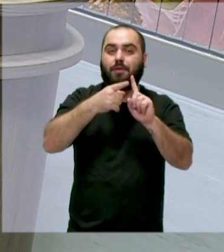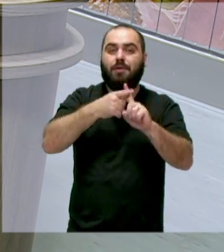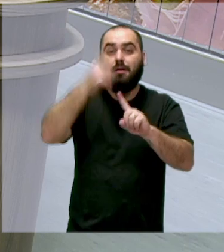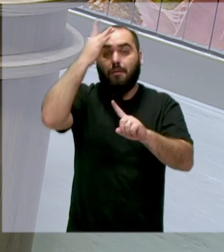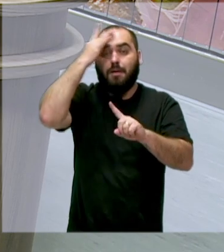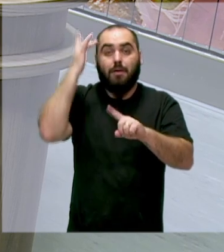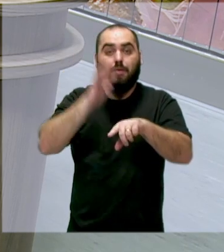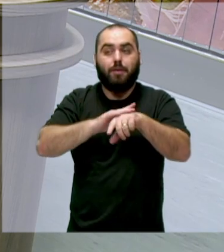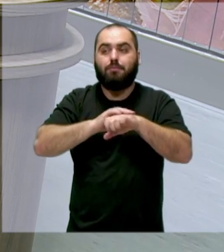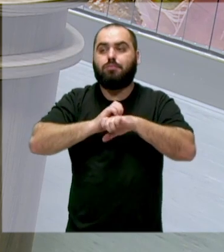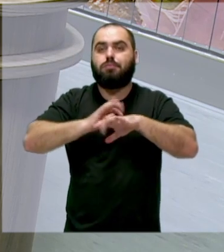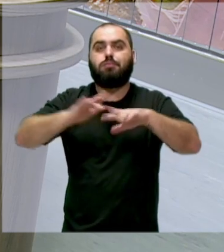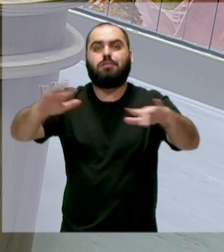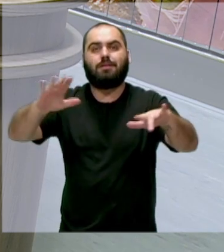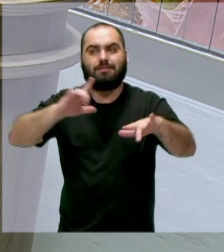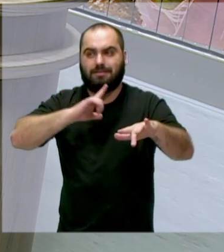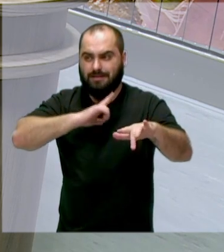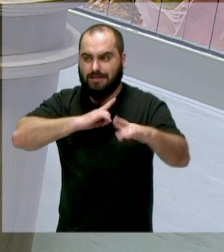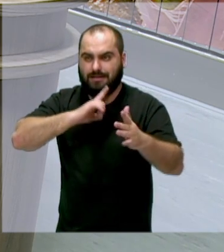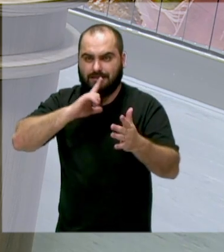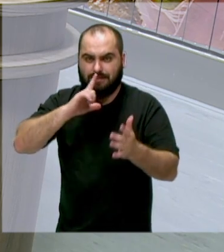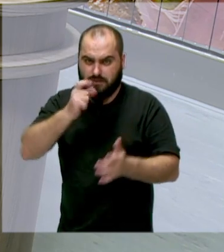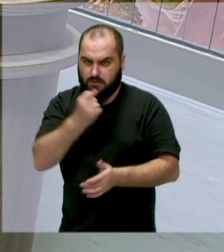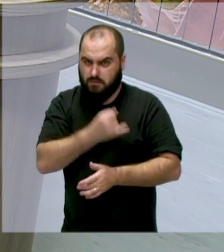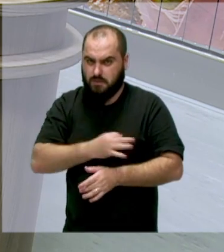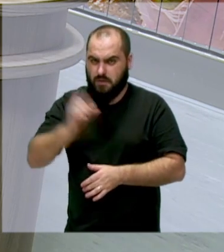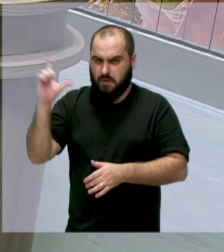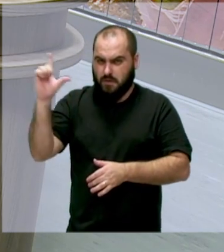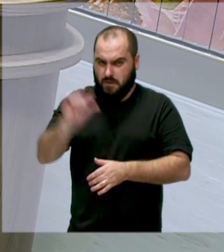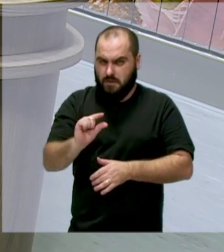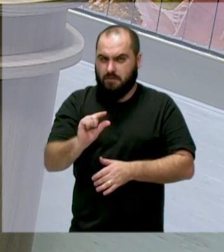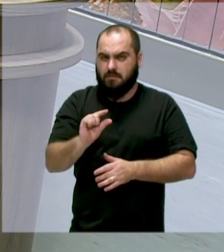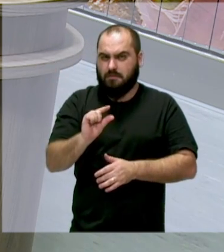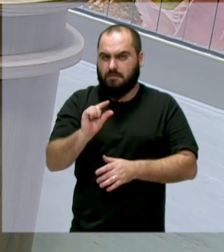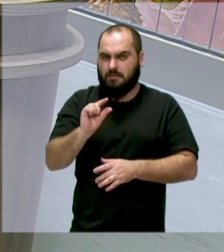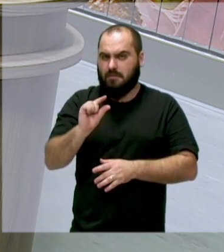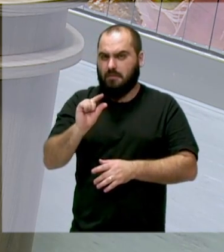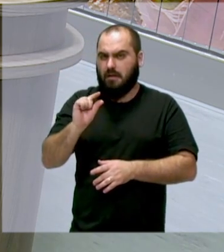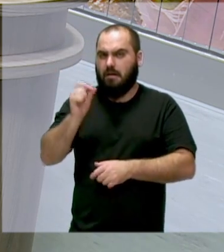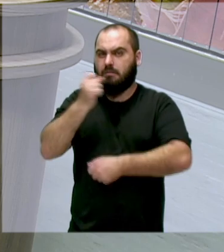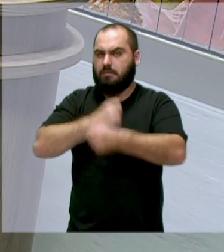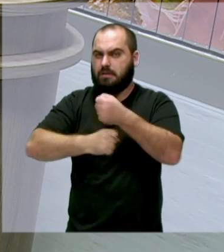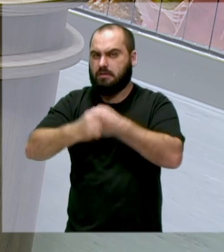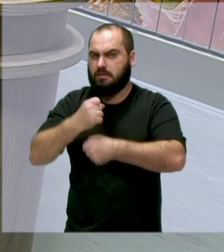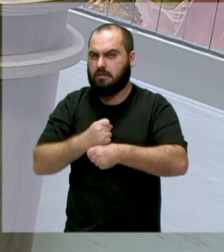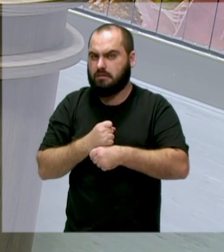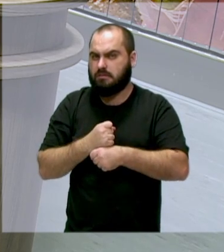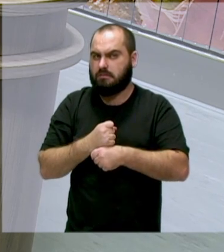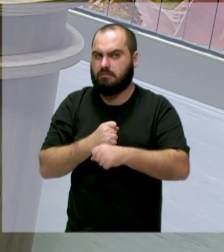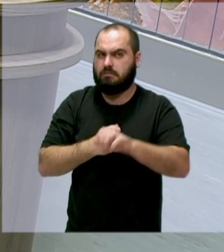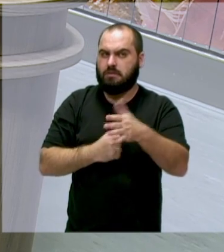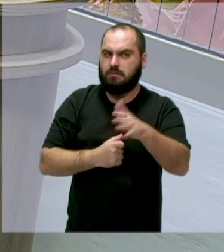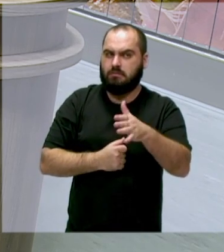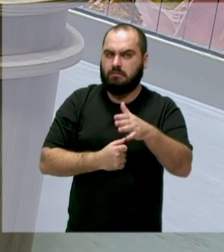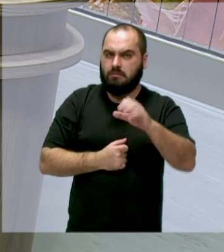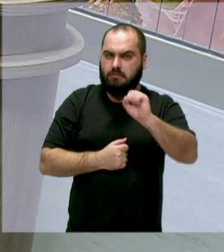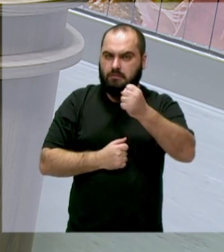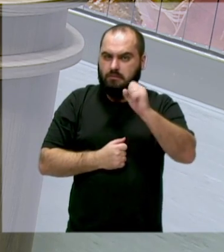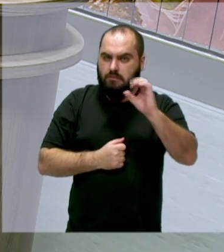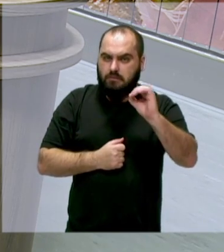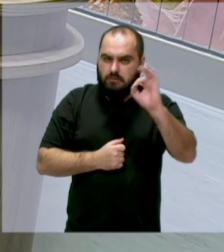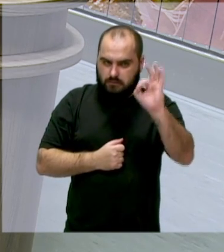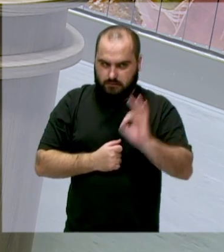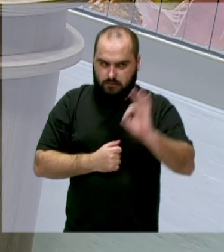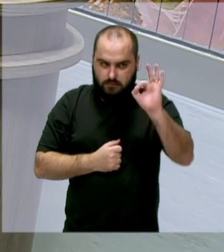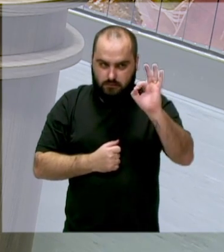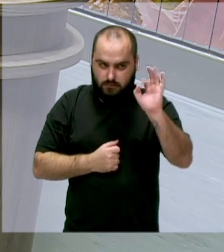dengue especificamente. Houve uma redução, se eu não me engano, em relação ao mesmo período do ano passado, na ordem de mais de